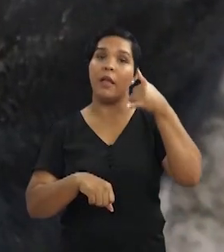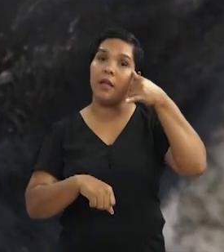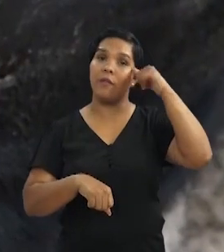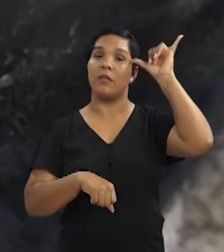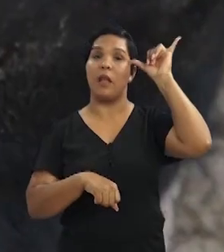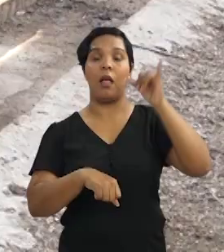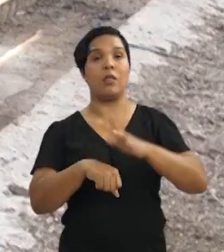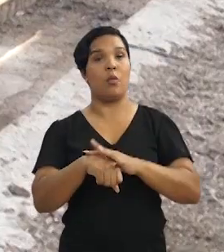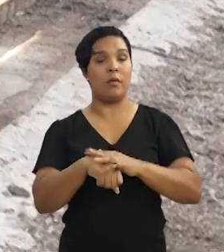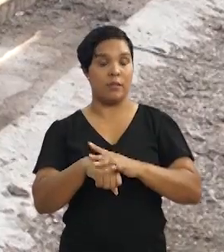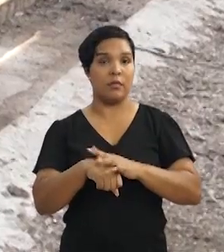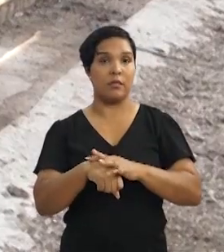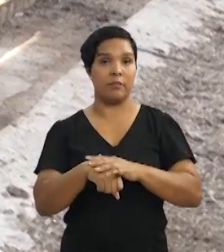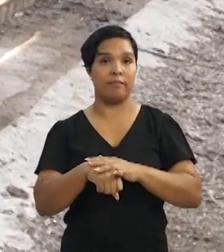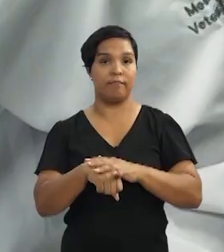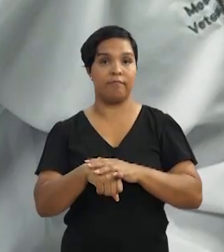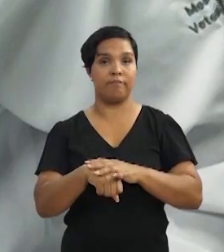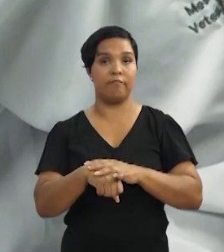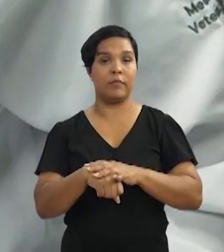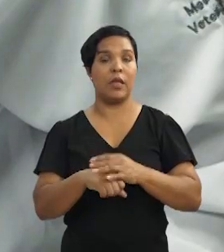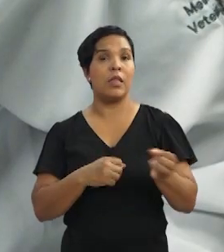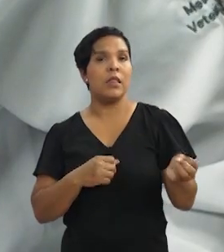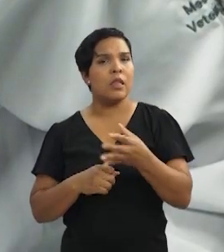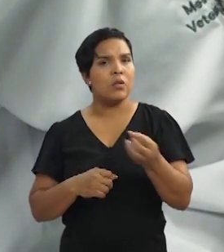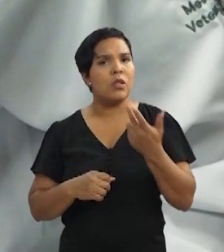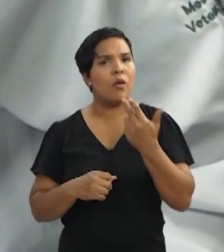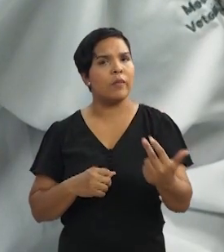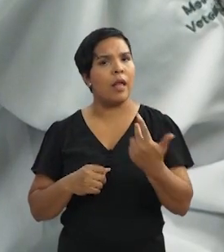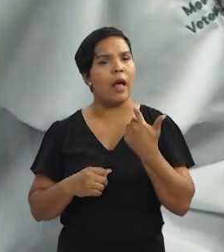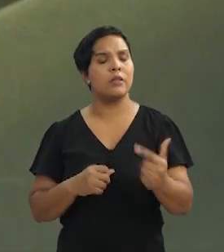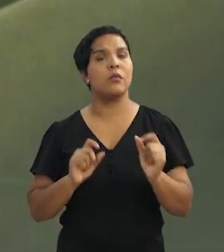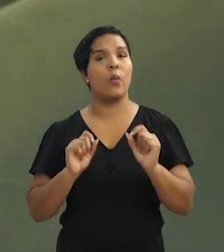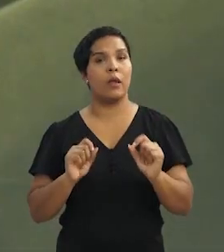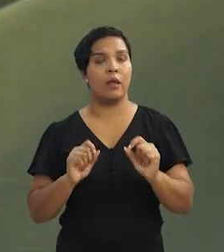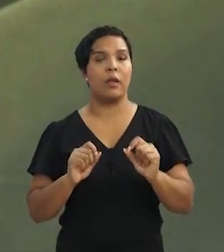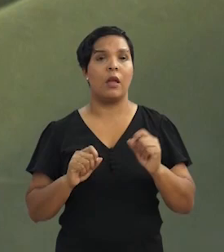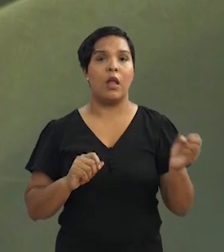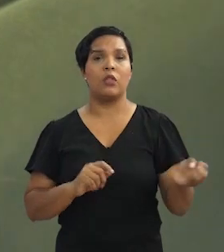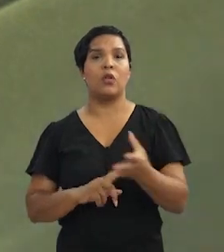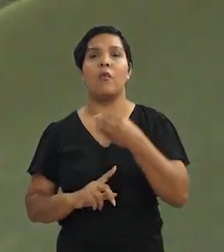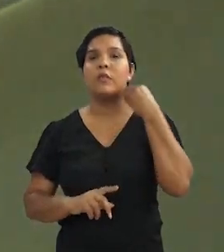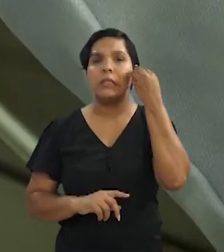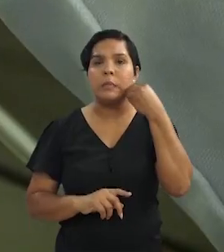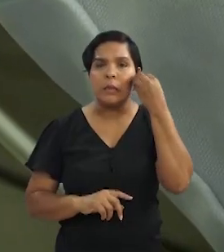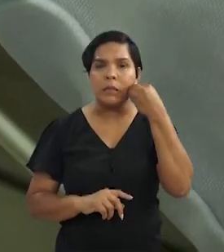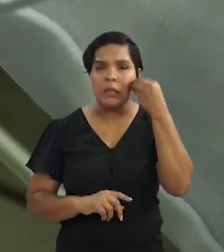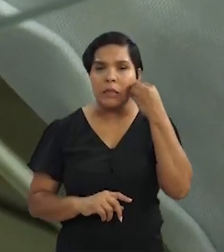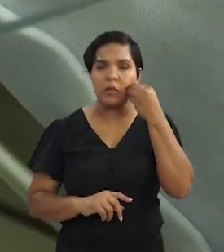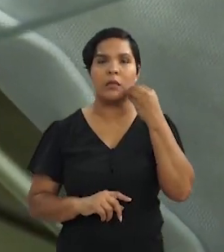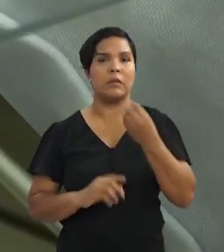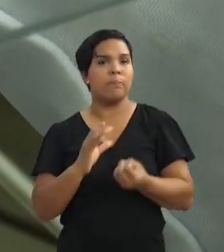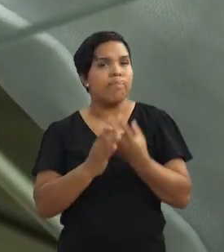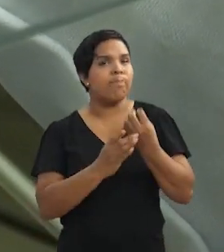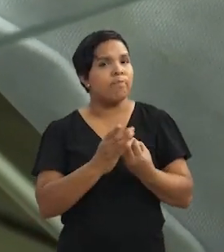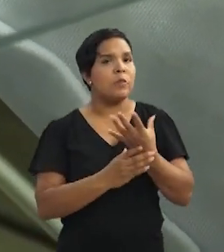assim, menos custos para os pecuaristas. Diante de tantas novidades, os pesquisadores estão partindo para novos